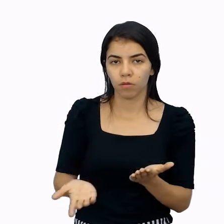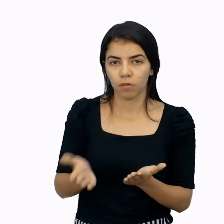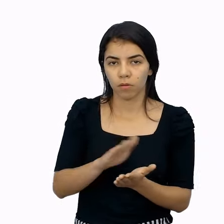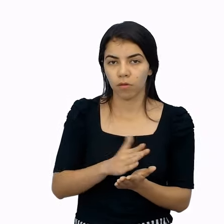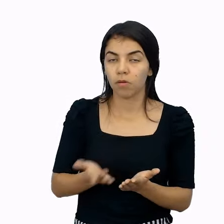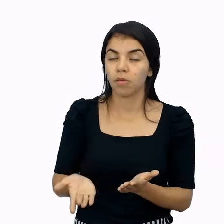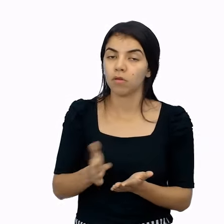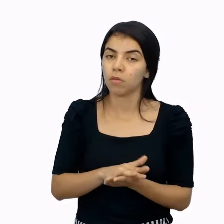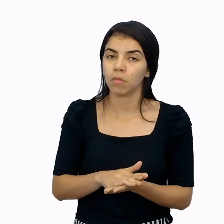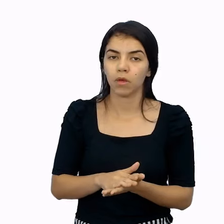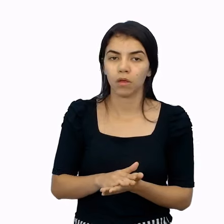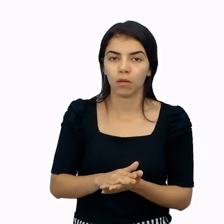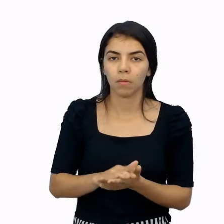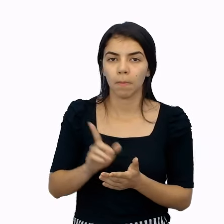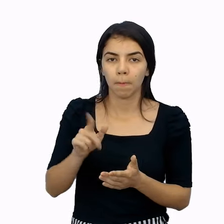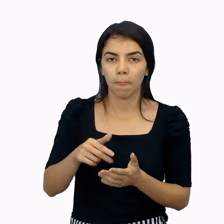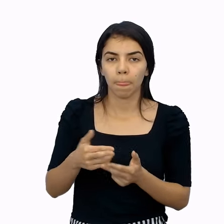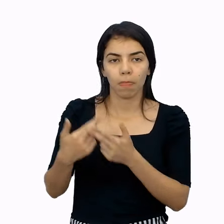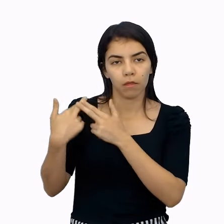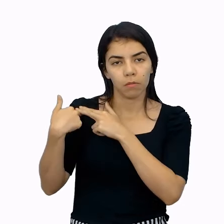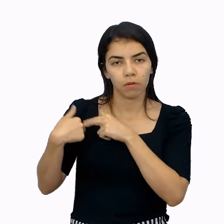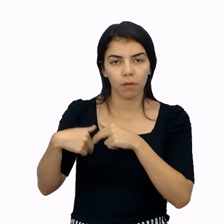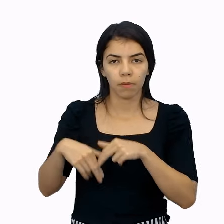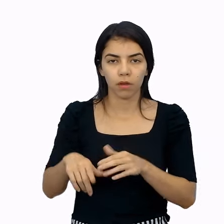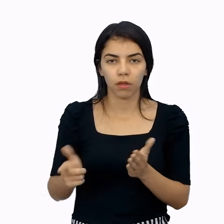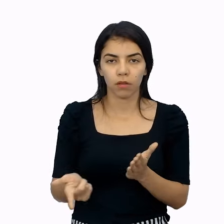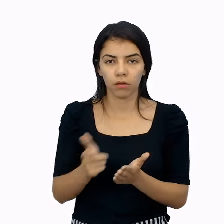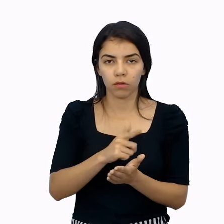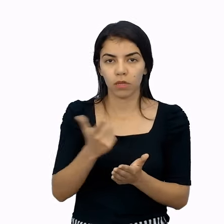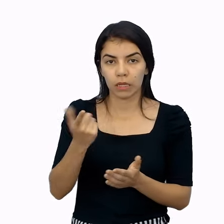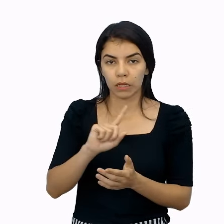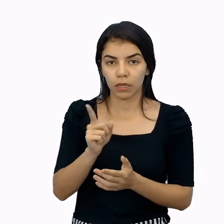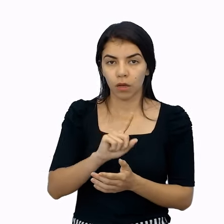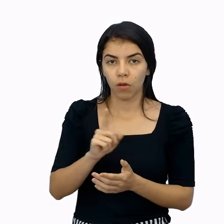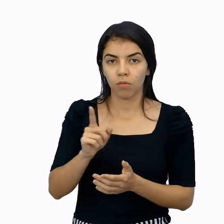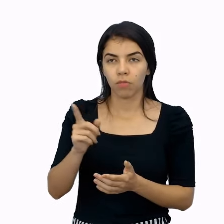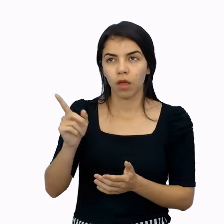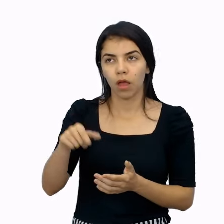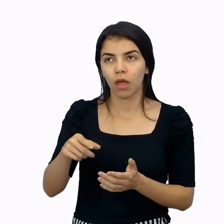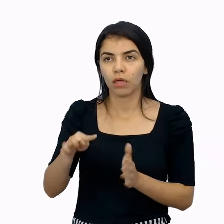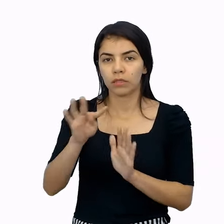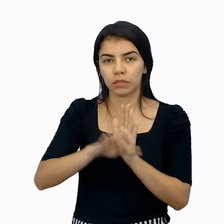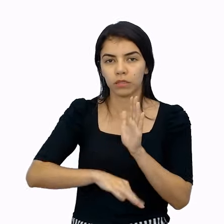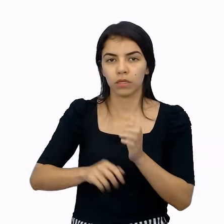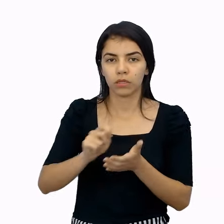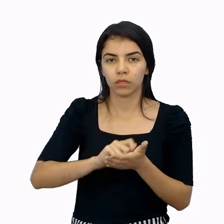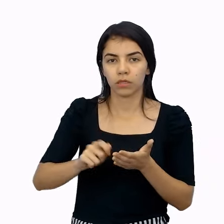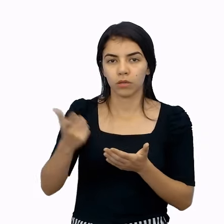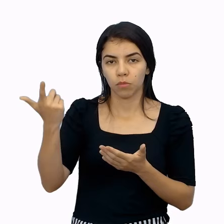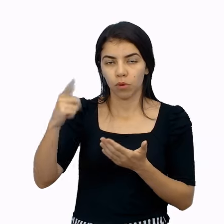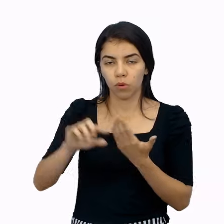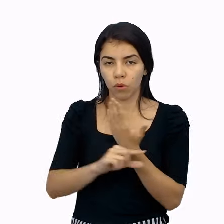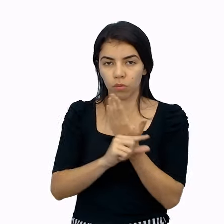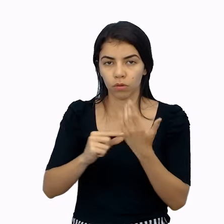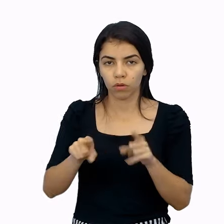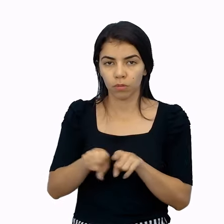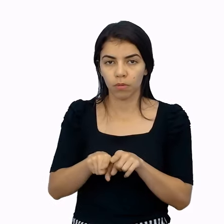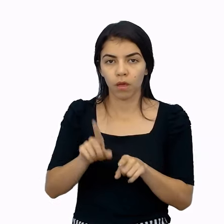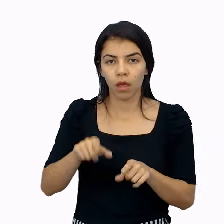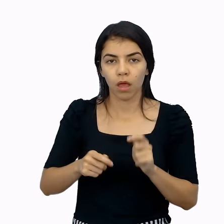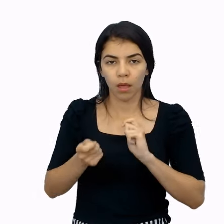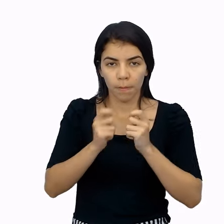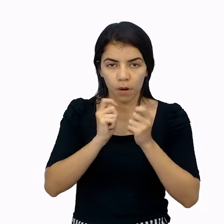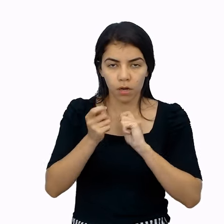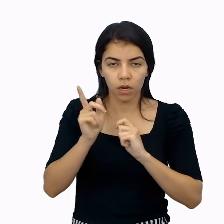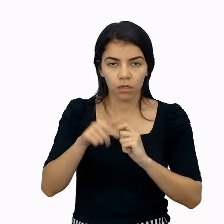se responsabilizam pelo texto, né, escrito por outro autor. Então, é interessante também fazer essa abordagem, mostrar. Aqui